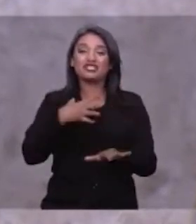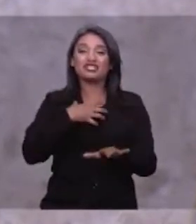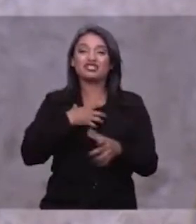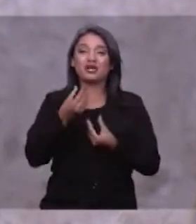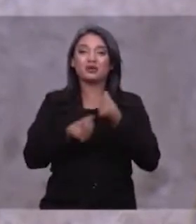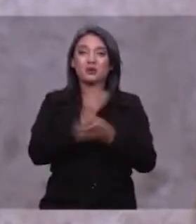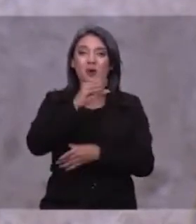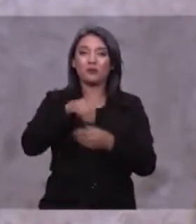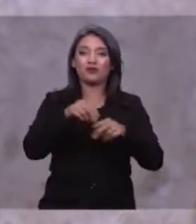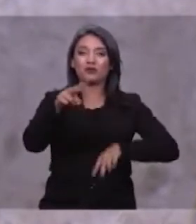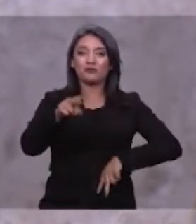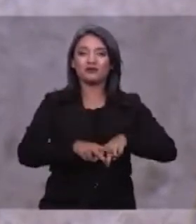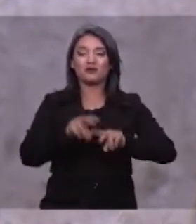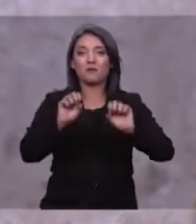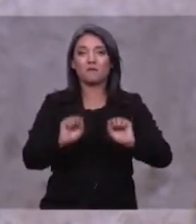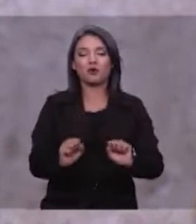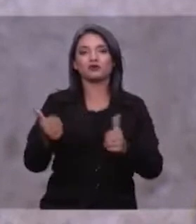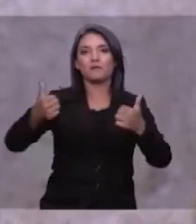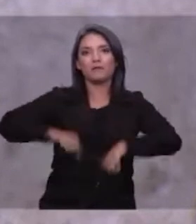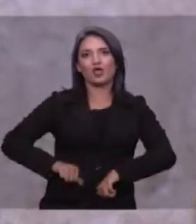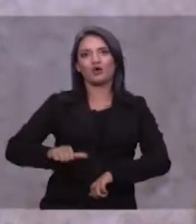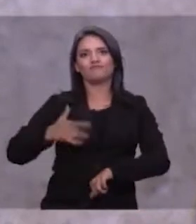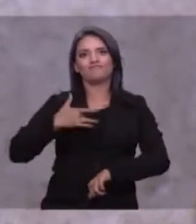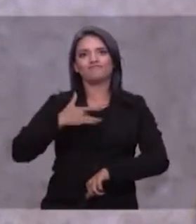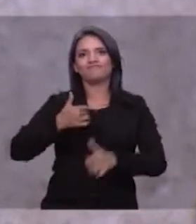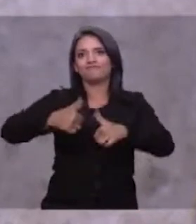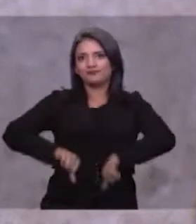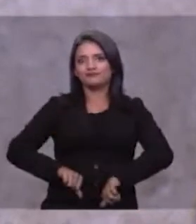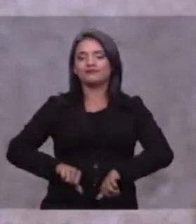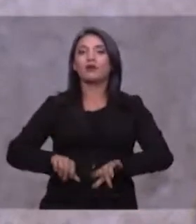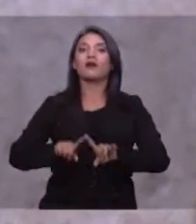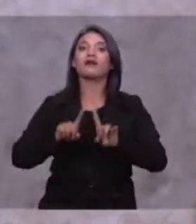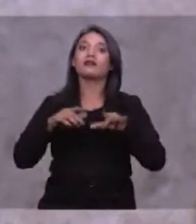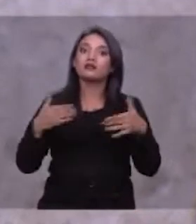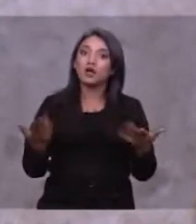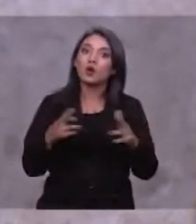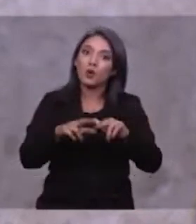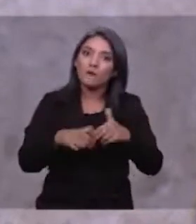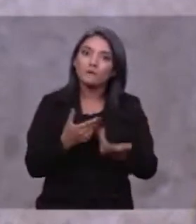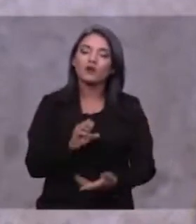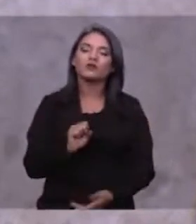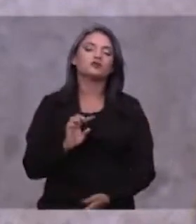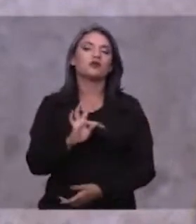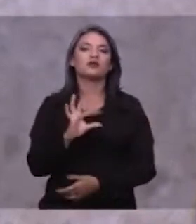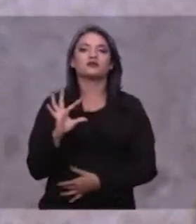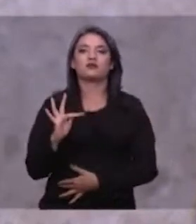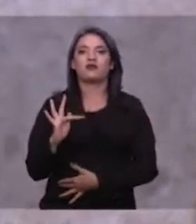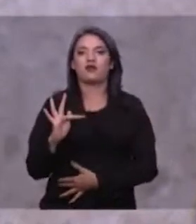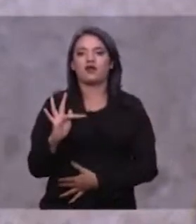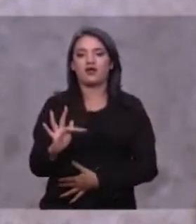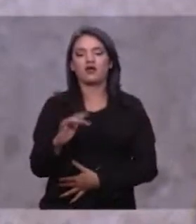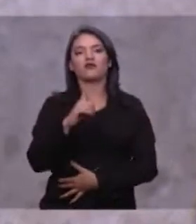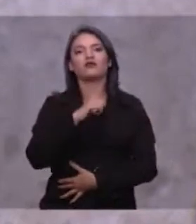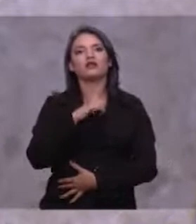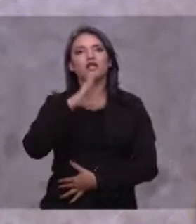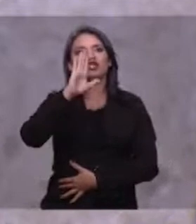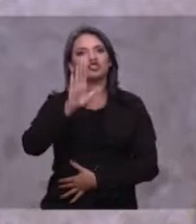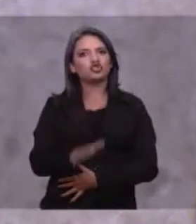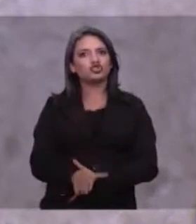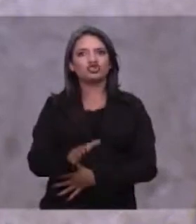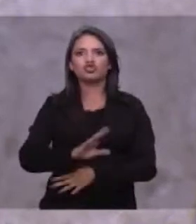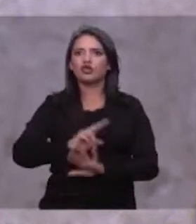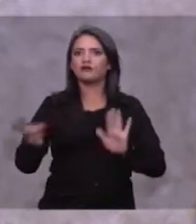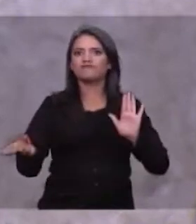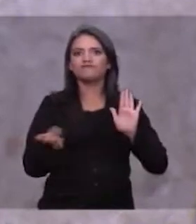carcerárias. Aliás, para enfrentar tais condições, o Supremo Tribunal Federal declarou o estado